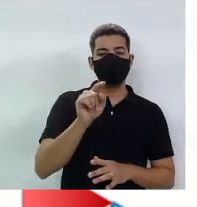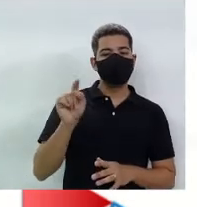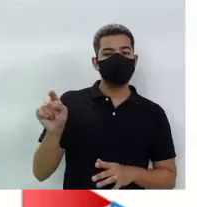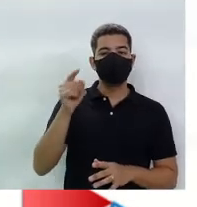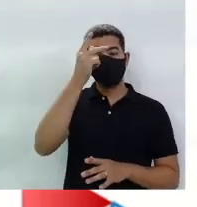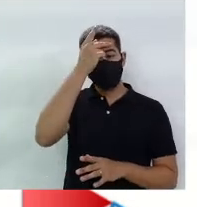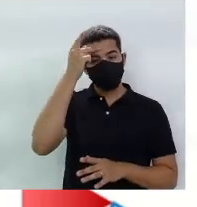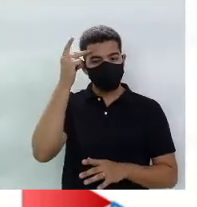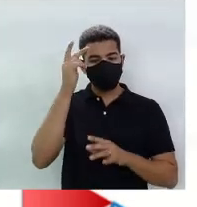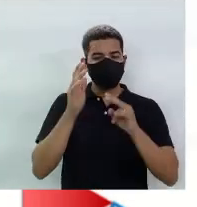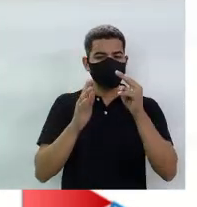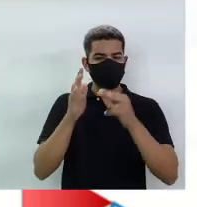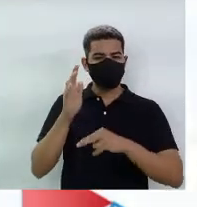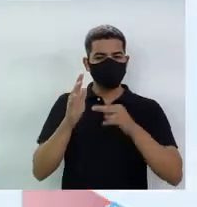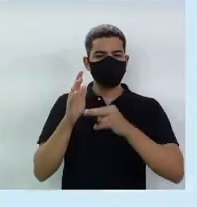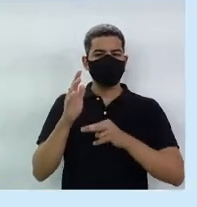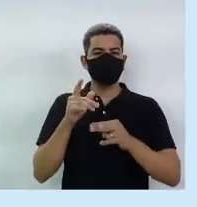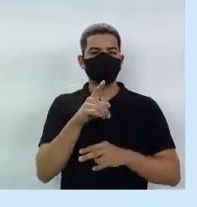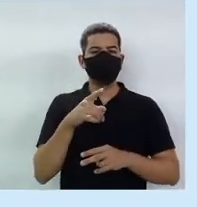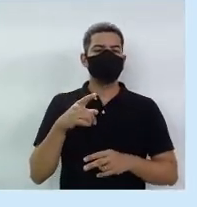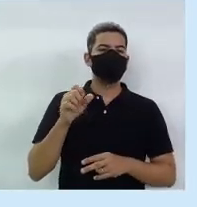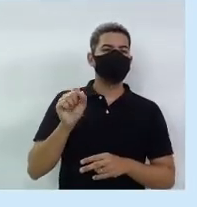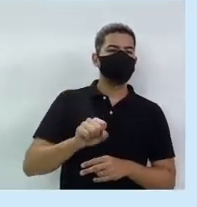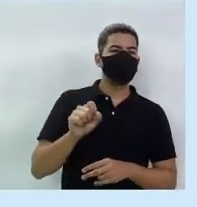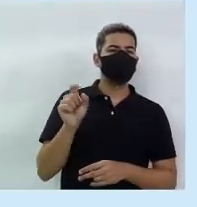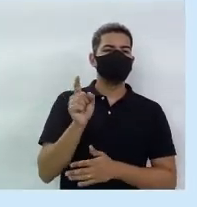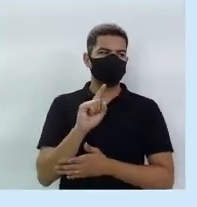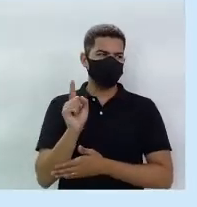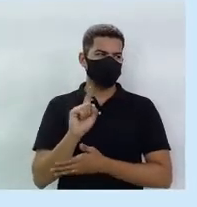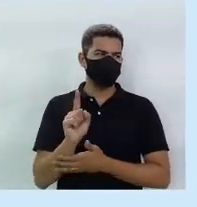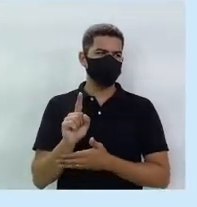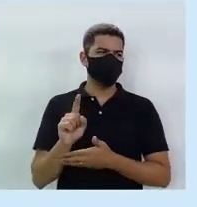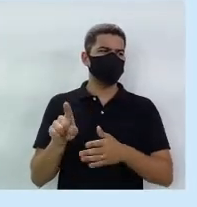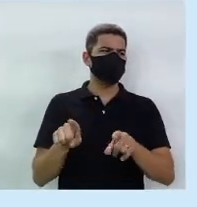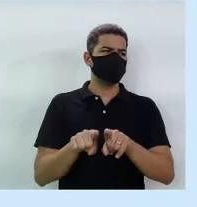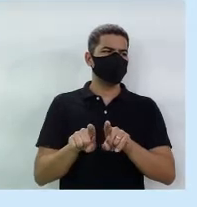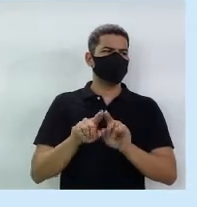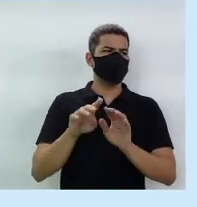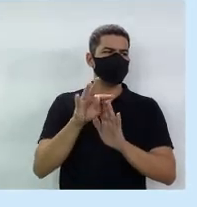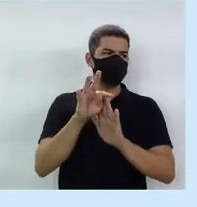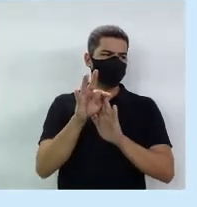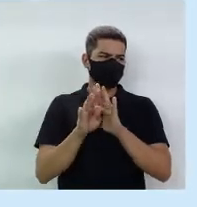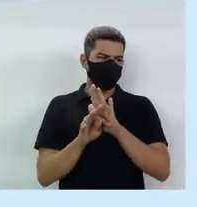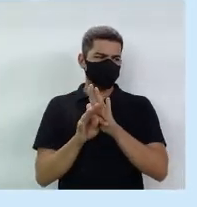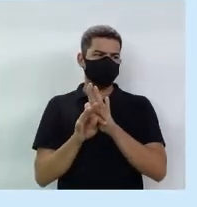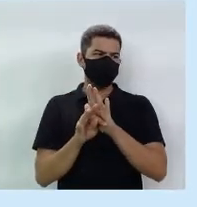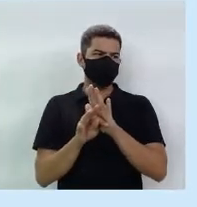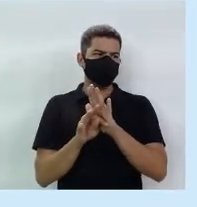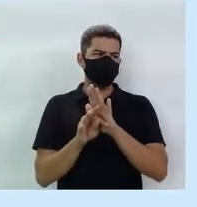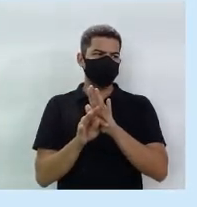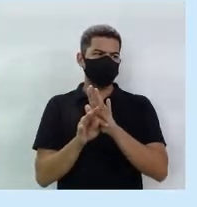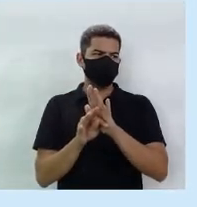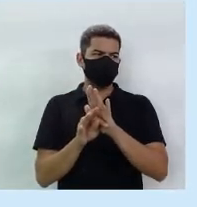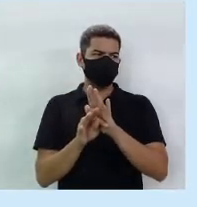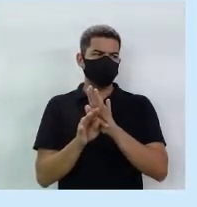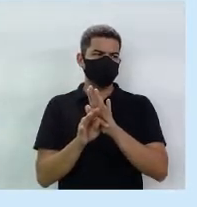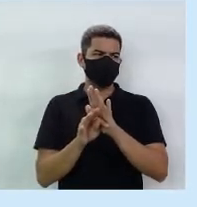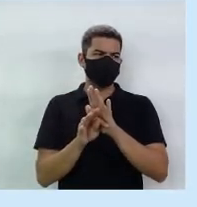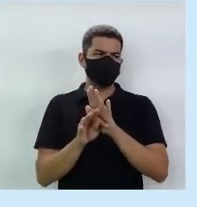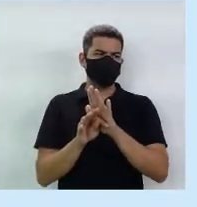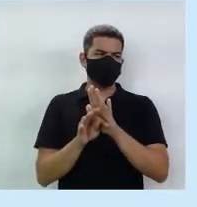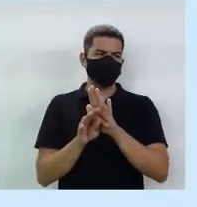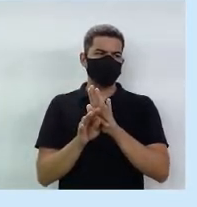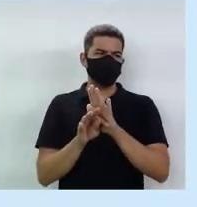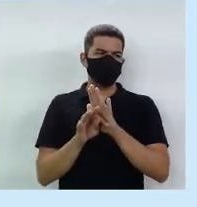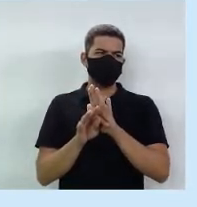escritos, impressos ou não. Ou seja, atualmente, a ideia do texto ela é muito ampla. Como eu falei a vocês,